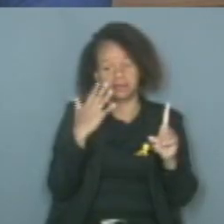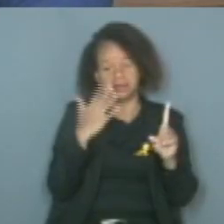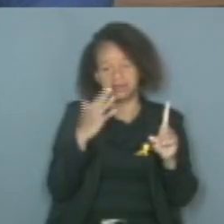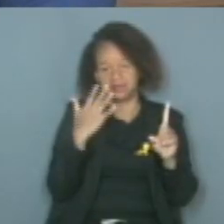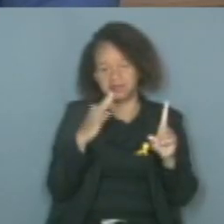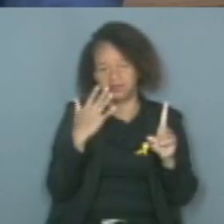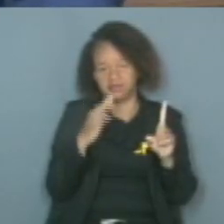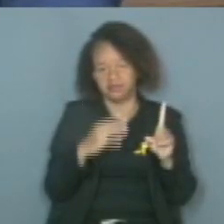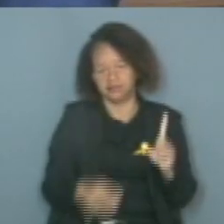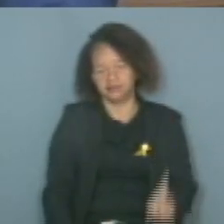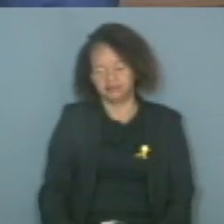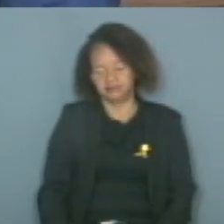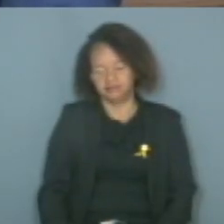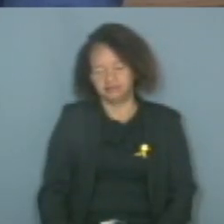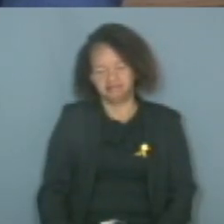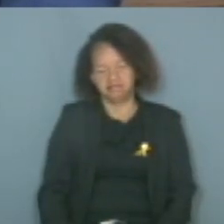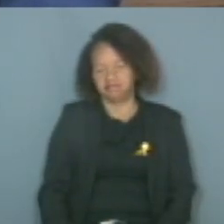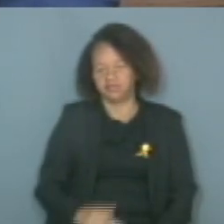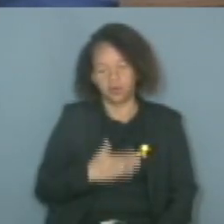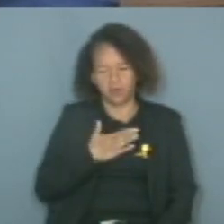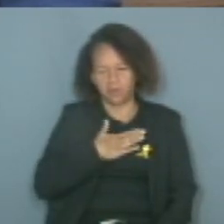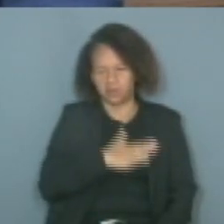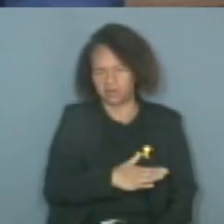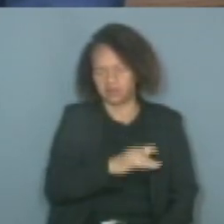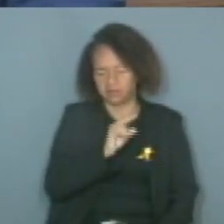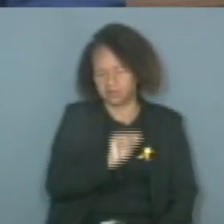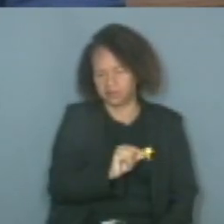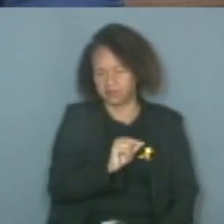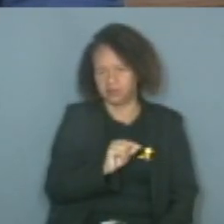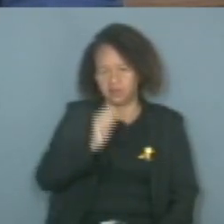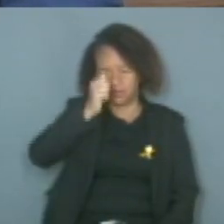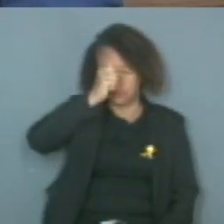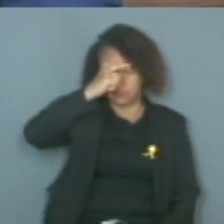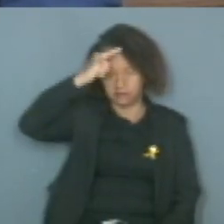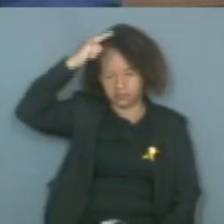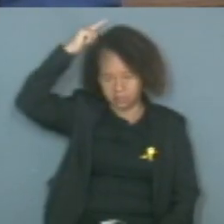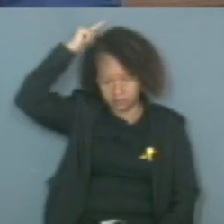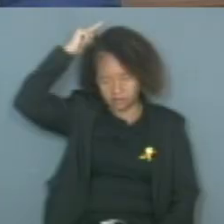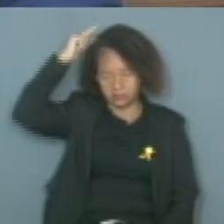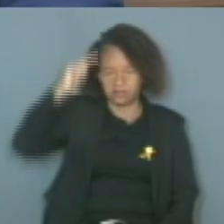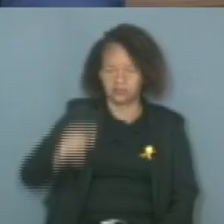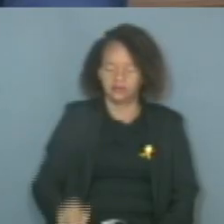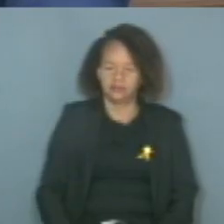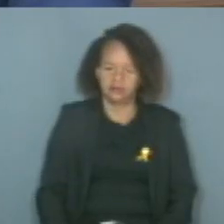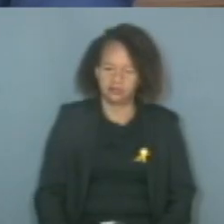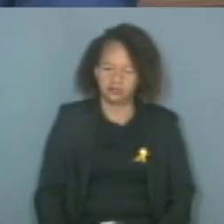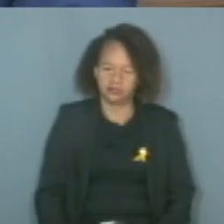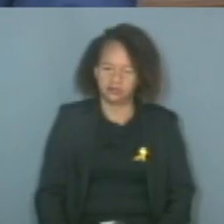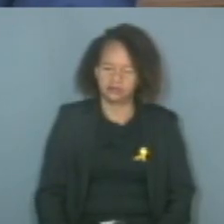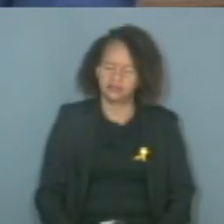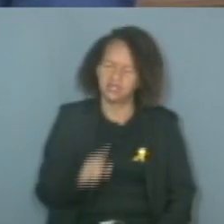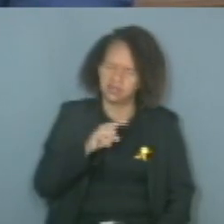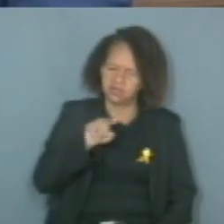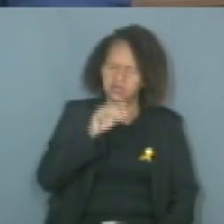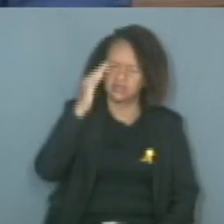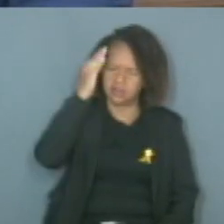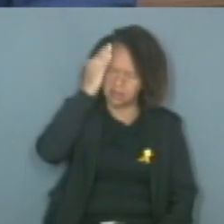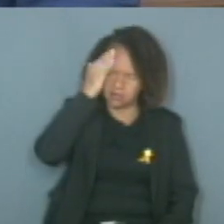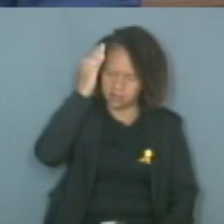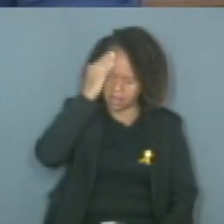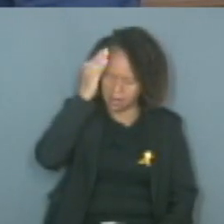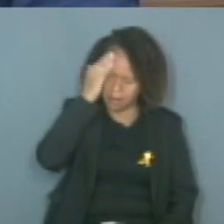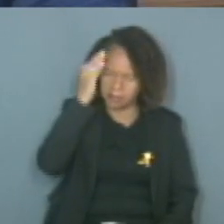né? Essa situação absurda do Alexandre de Moraes, que a gente sabe